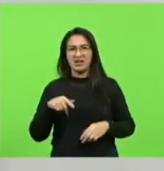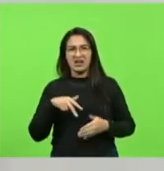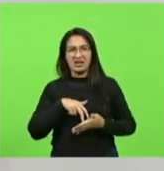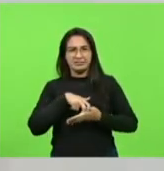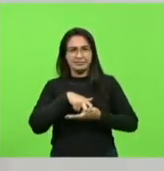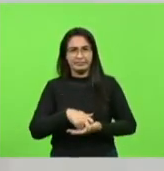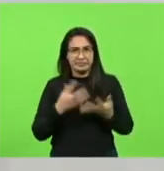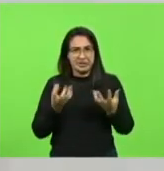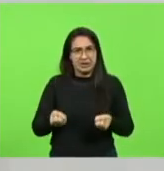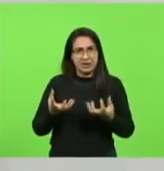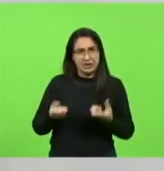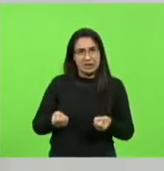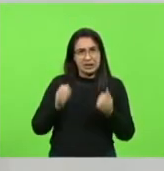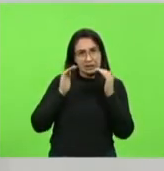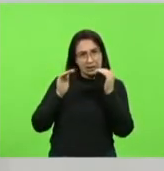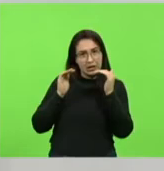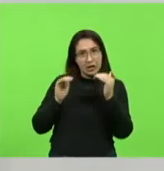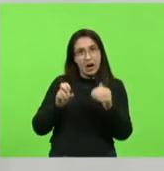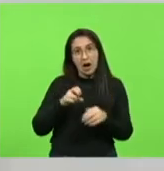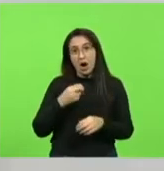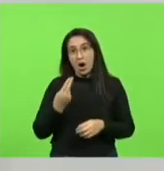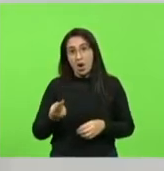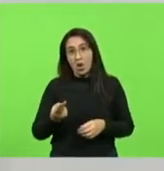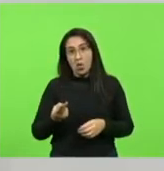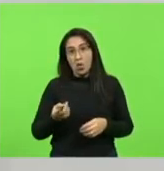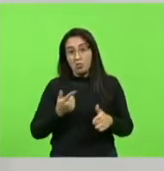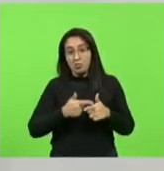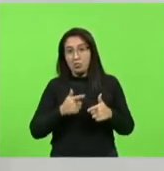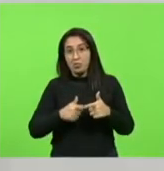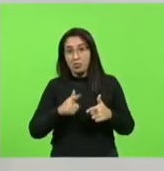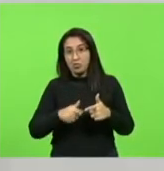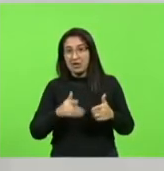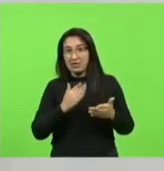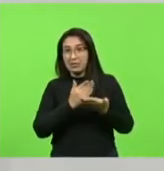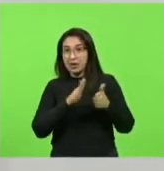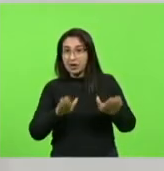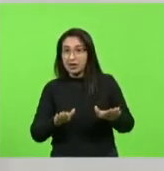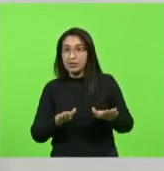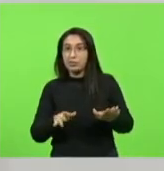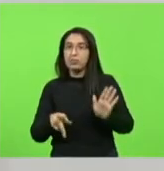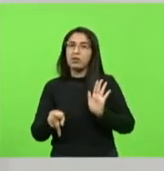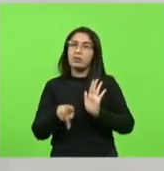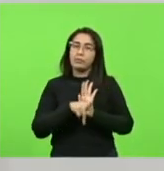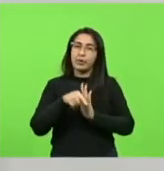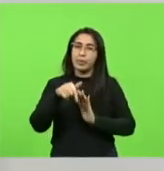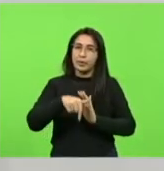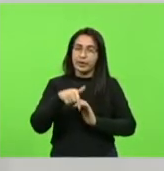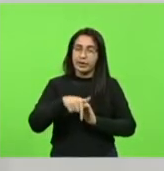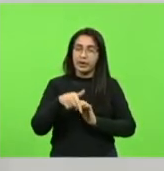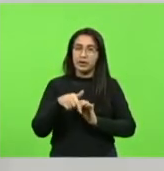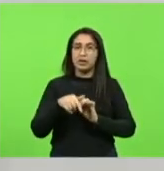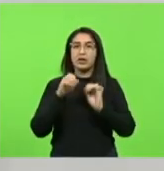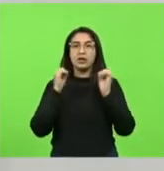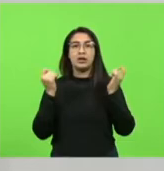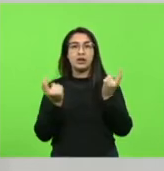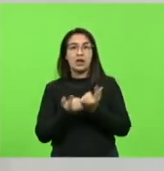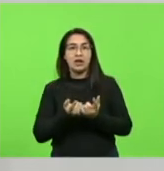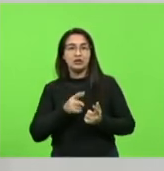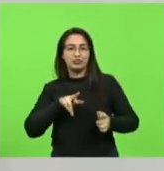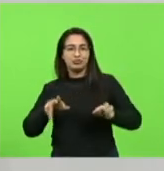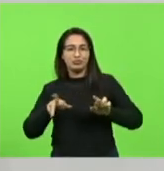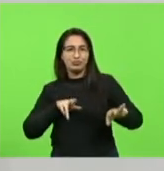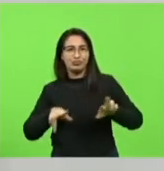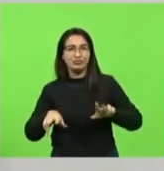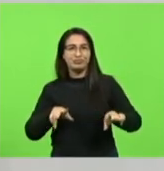as divergências, tão próprias dessa casa e da diversidade de ideias que faz com